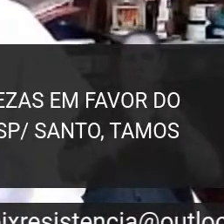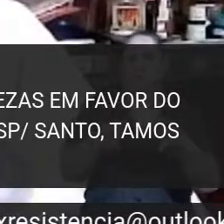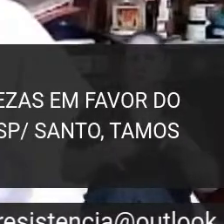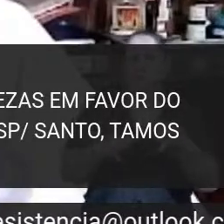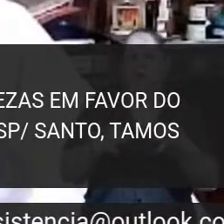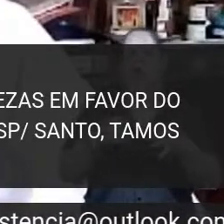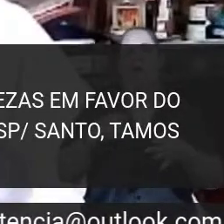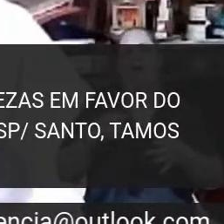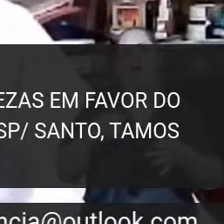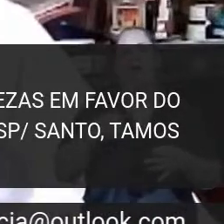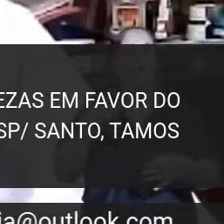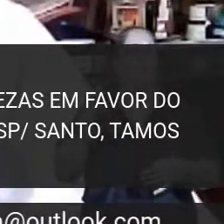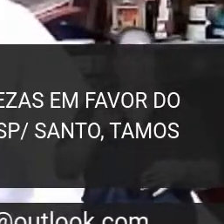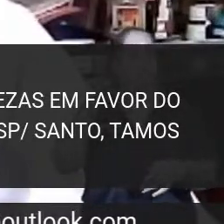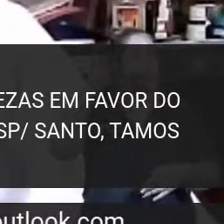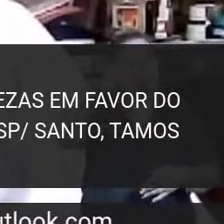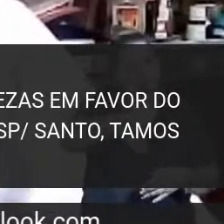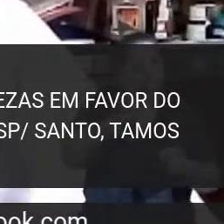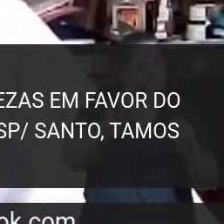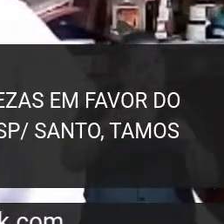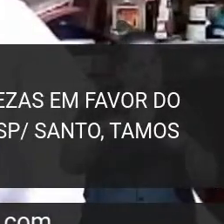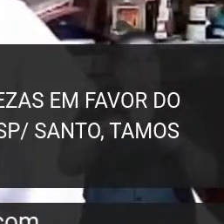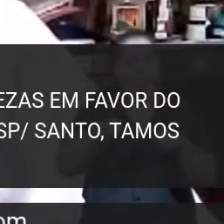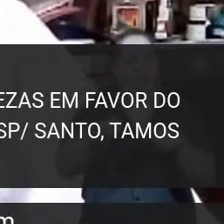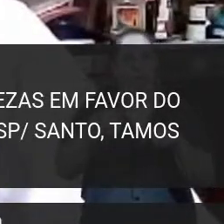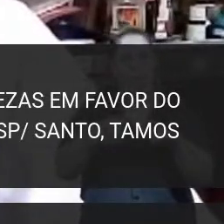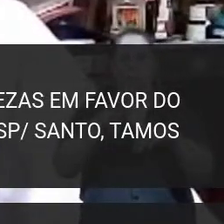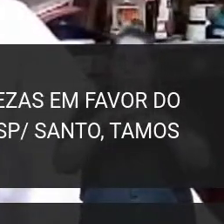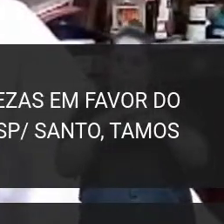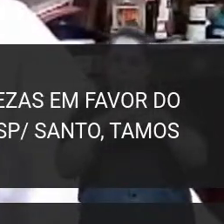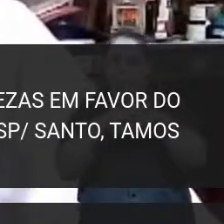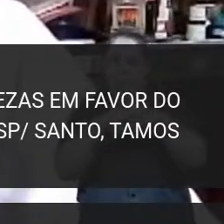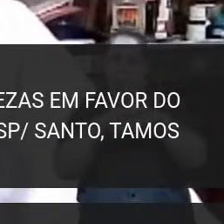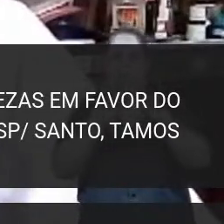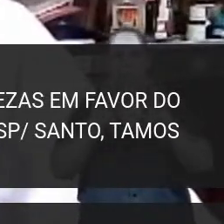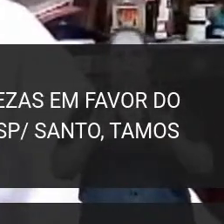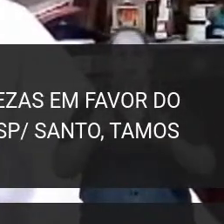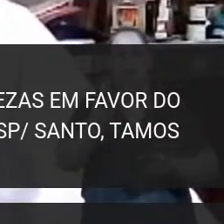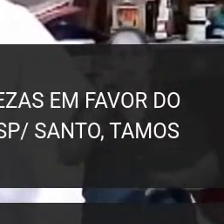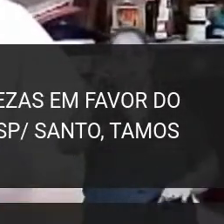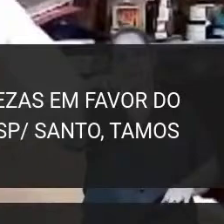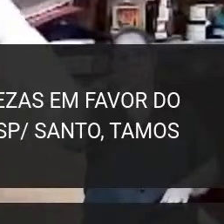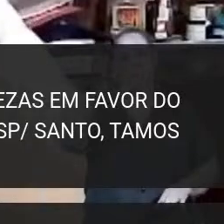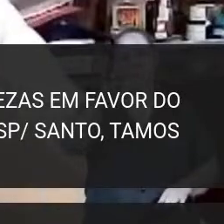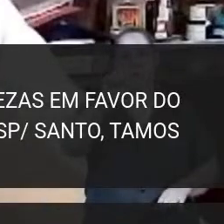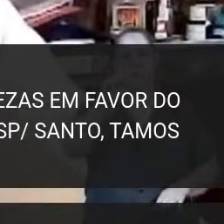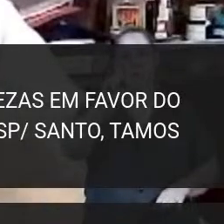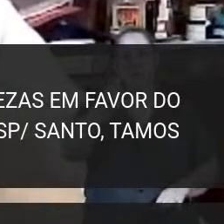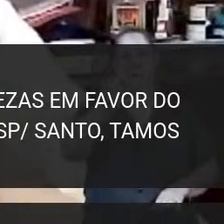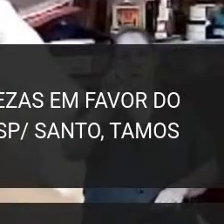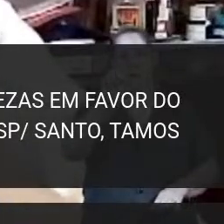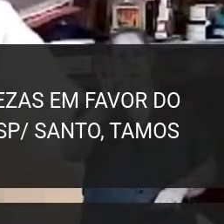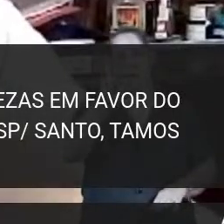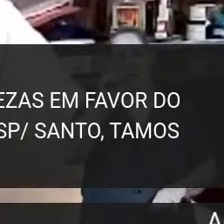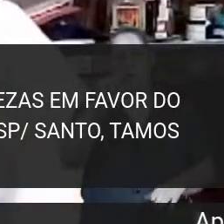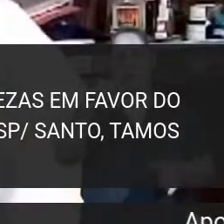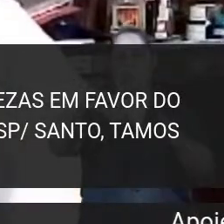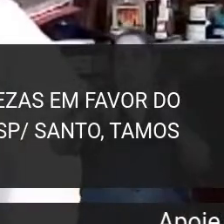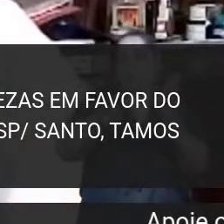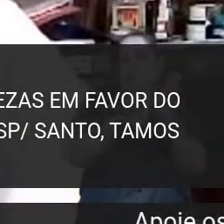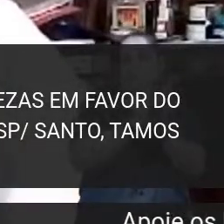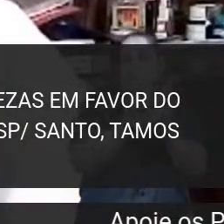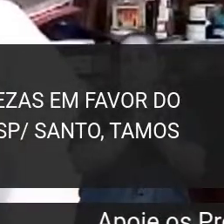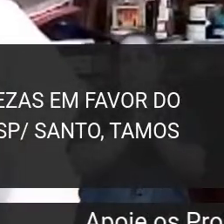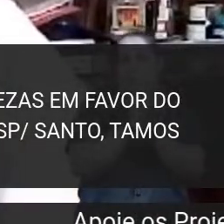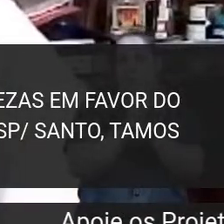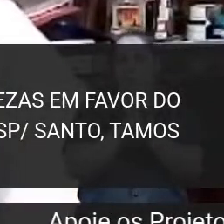ausência, mas dizer o seguinte. Primeiro, Contarato, que a